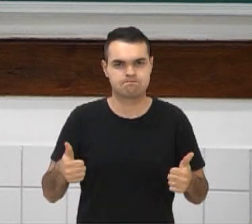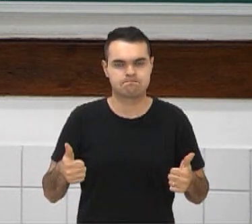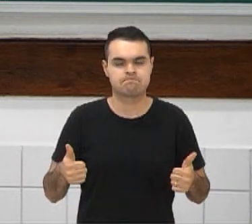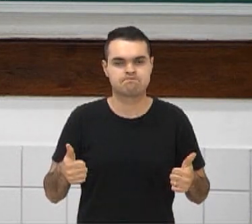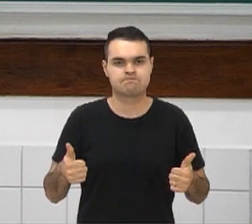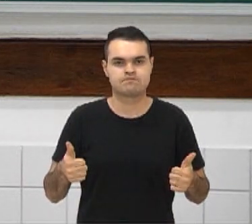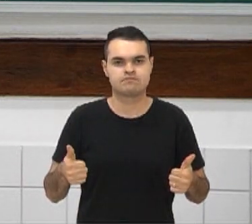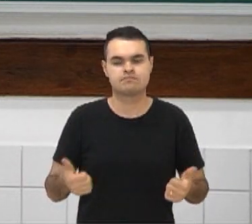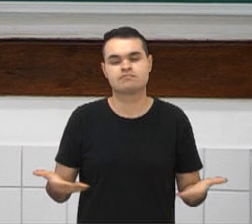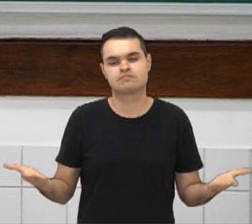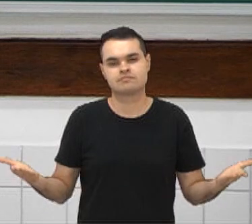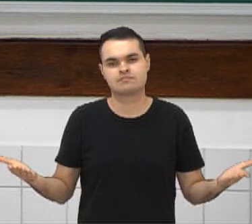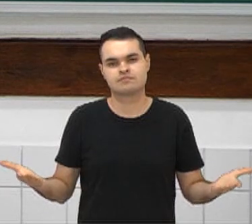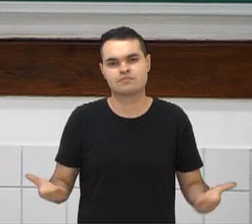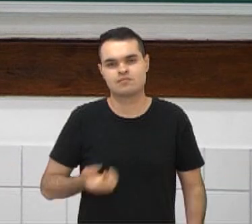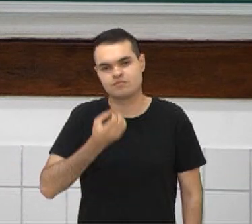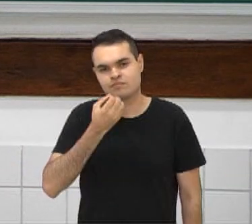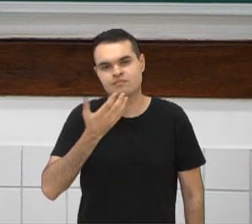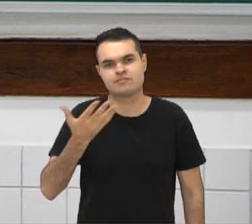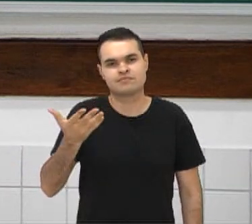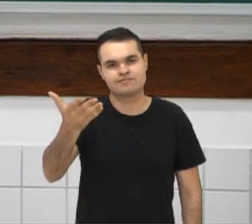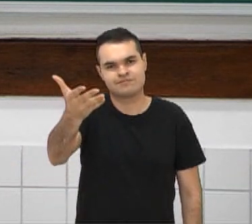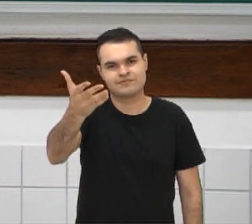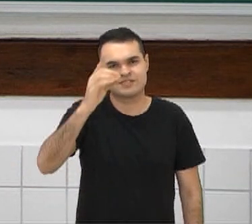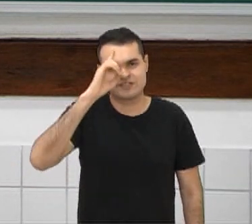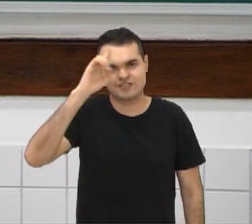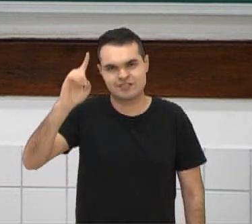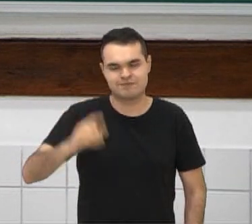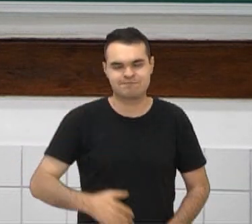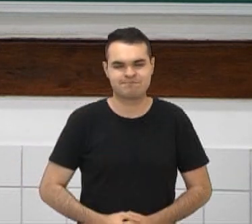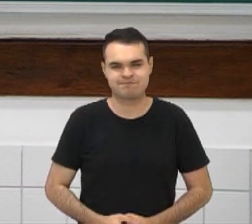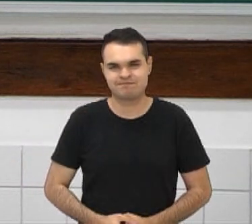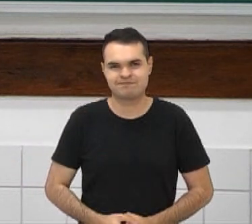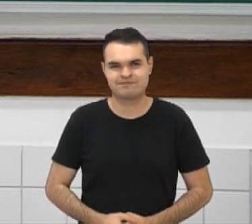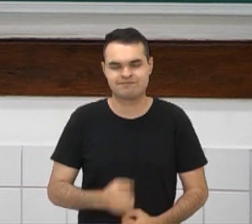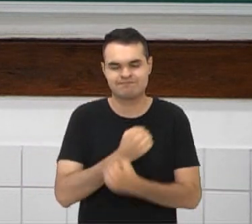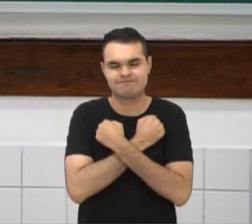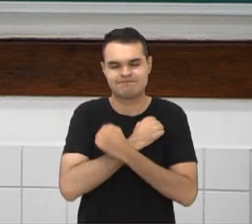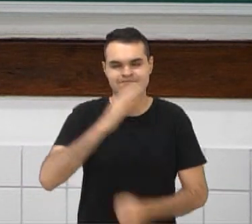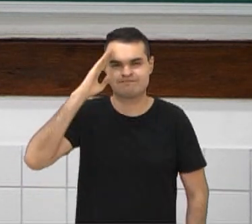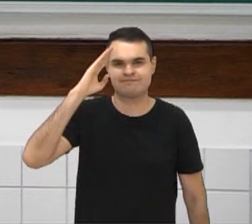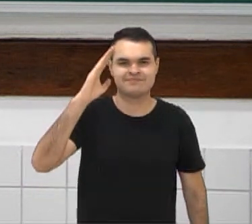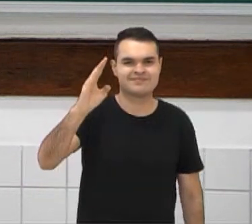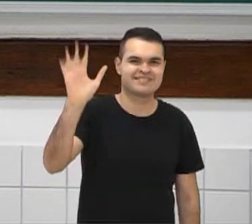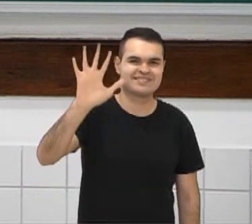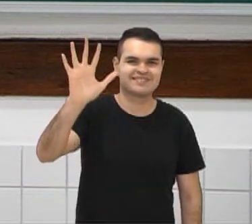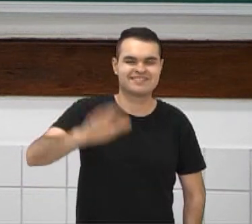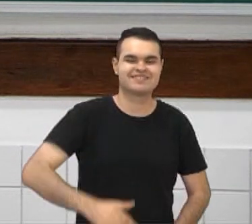E tenham um ótimo dia aí, tudo bem? Abração e tchau, tchau.